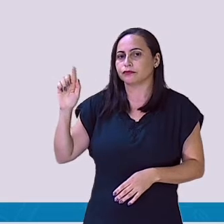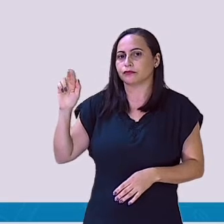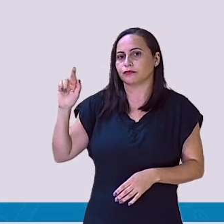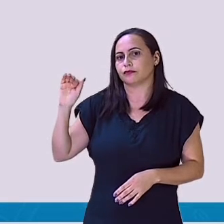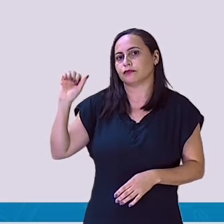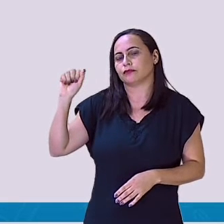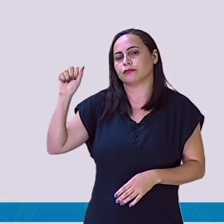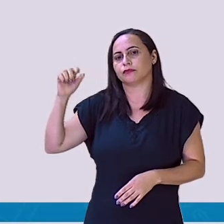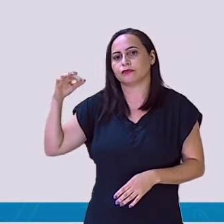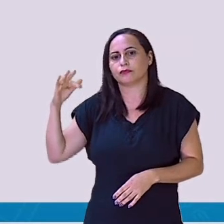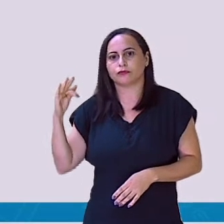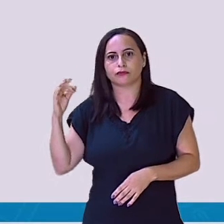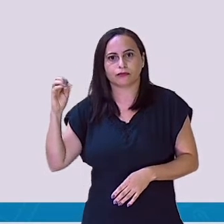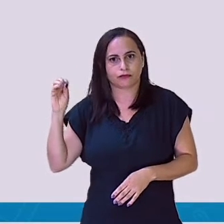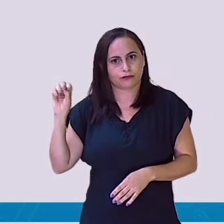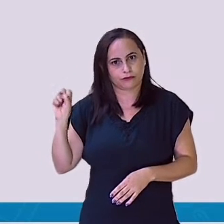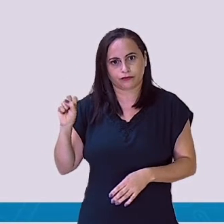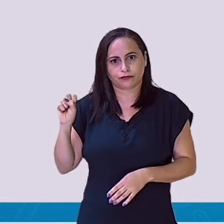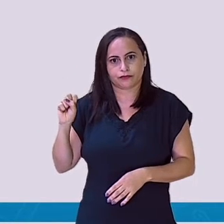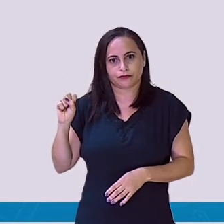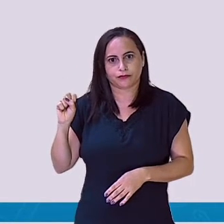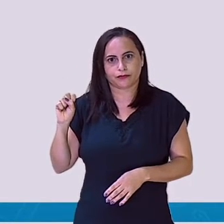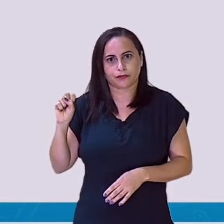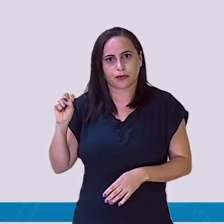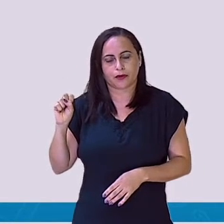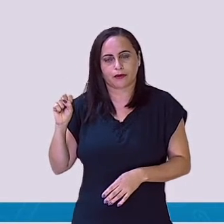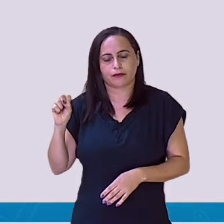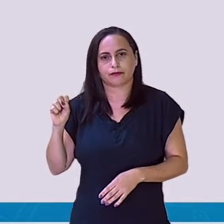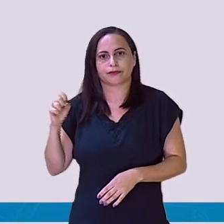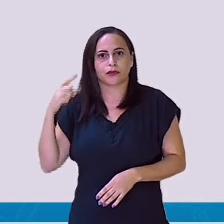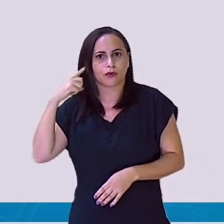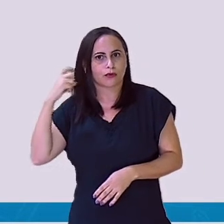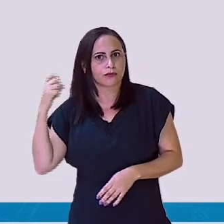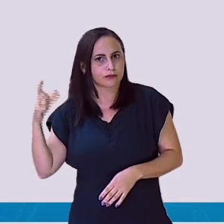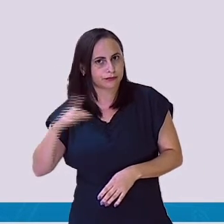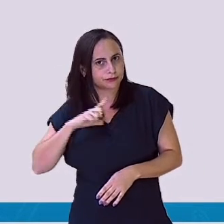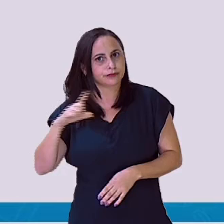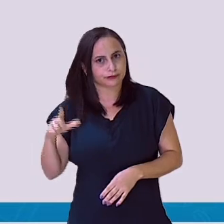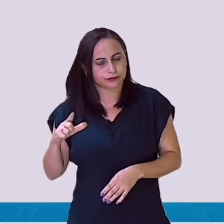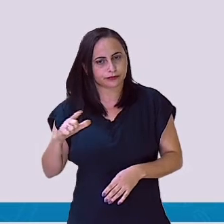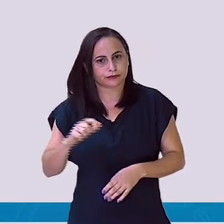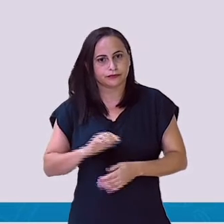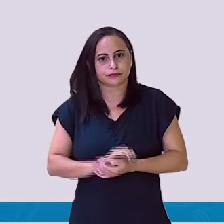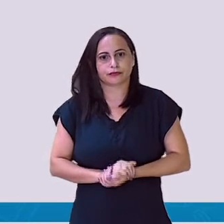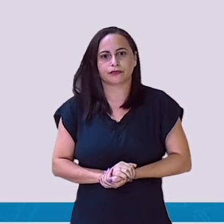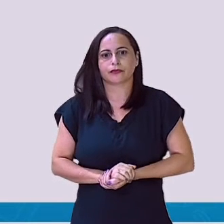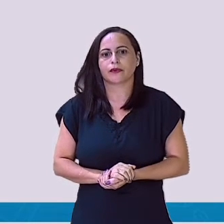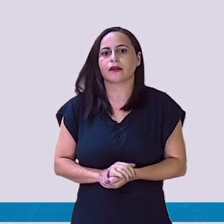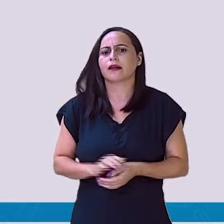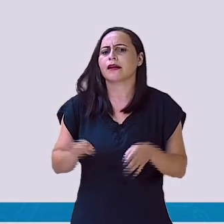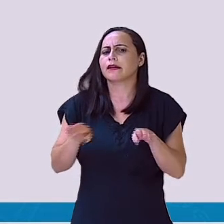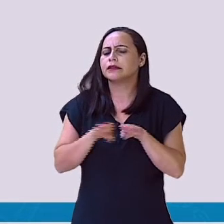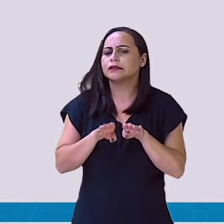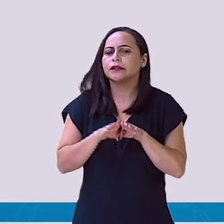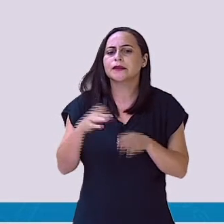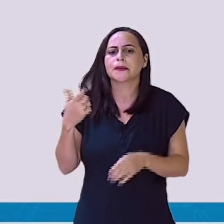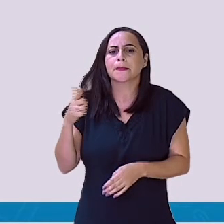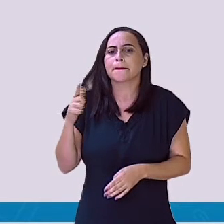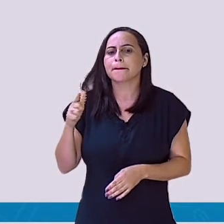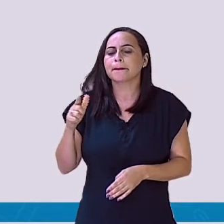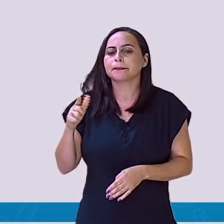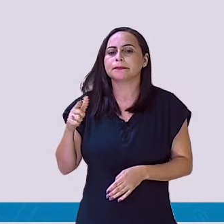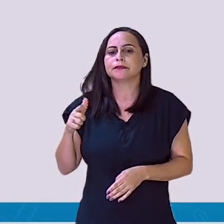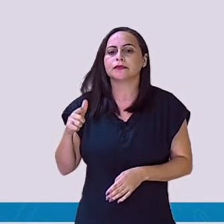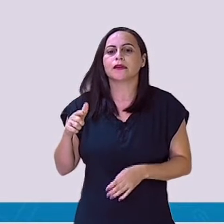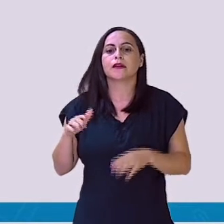G, o U e o I. Então, não tem dígrafo aí. E também não há dígrafos quando são seguidos